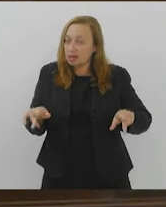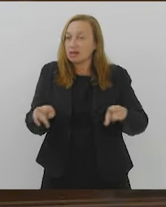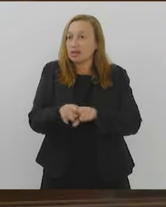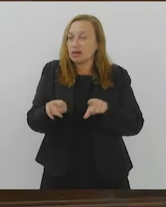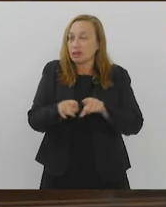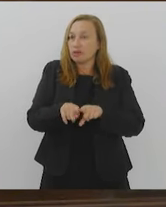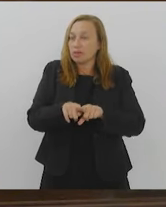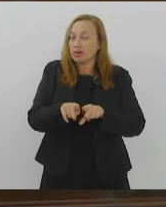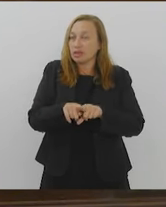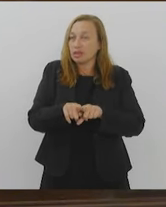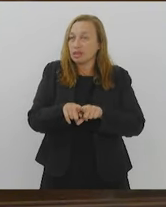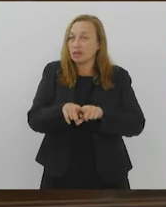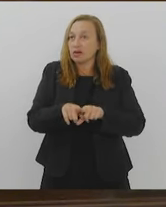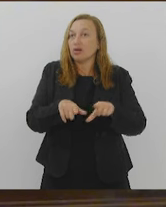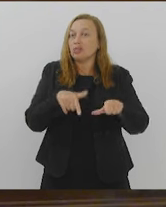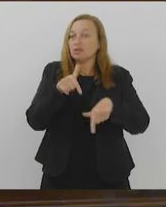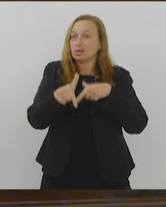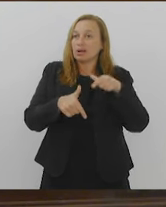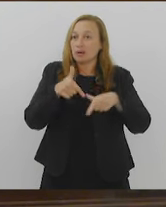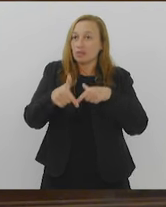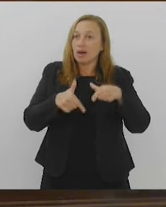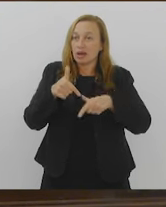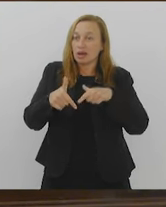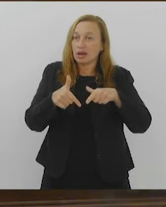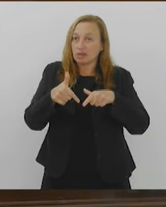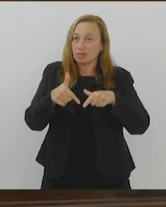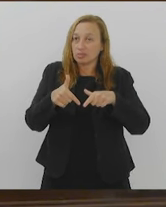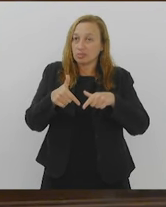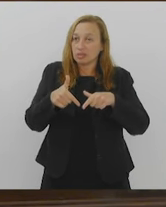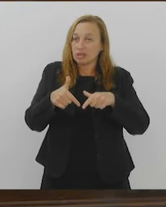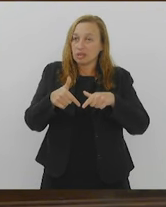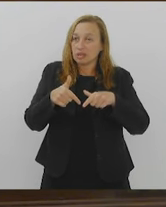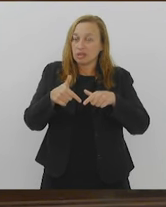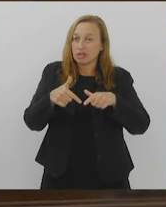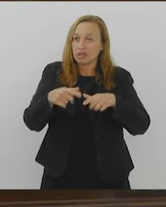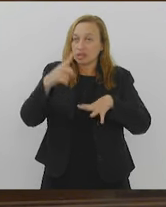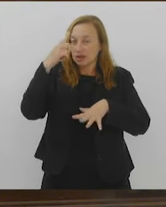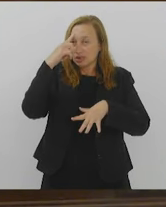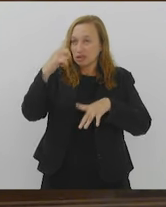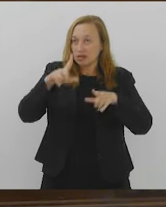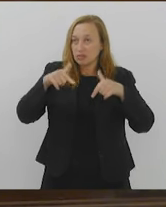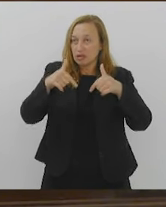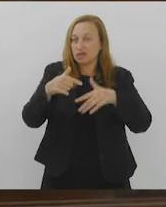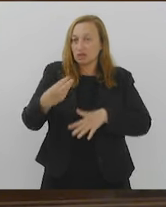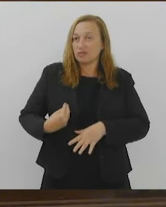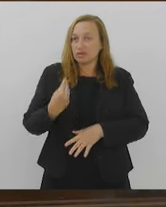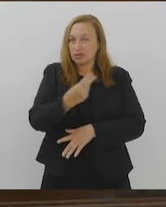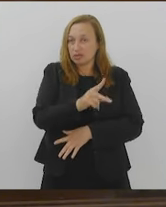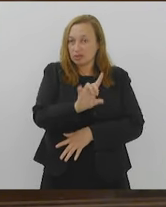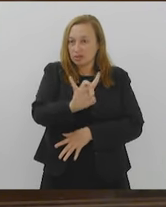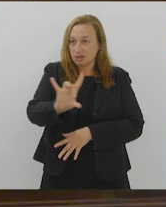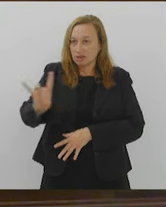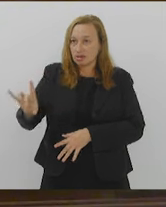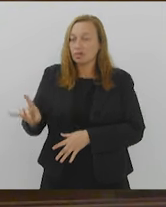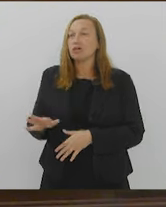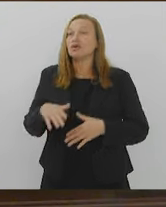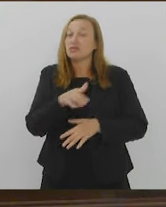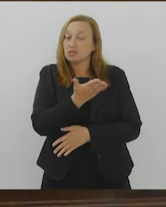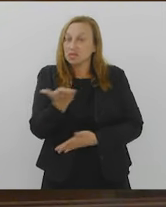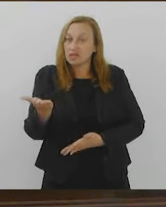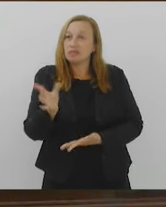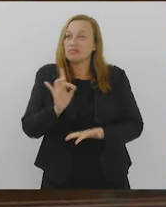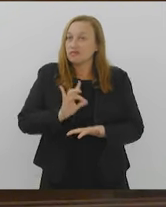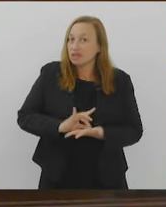as demandas que chegam do cu espiritual e pessoal. Então vocês realmente